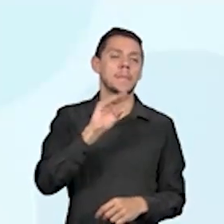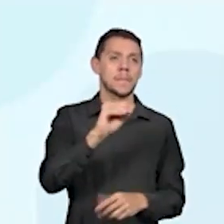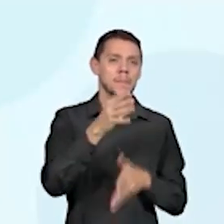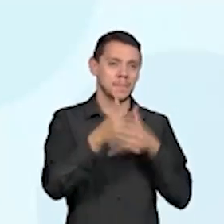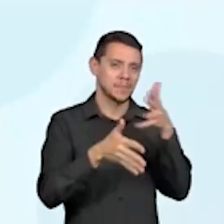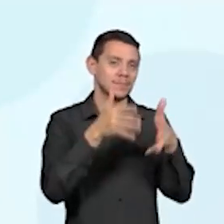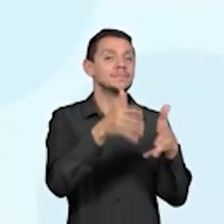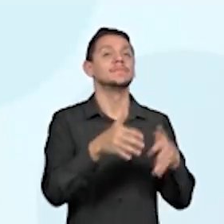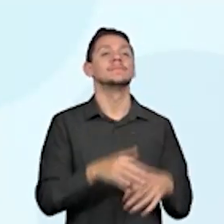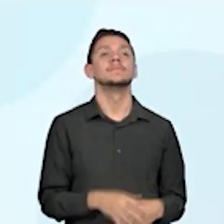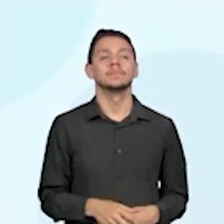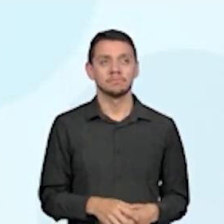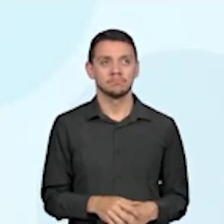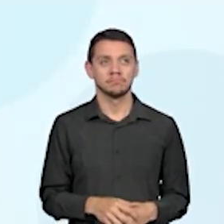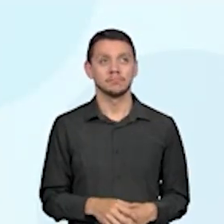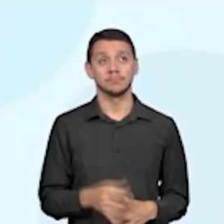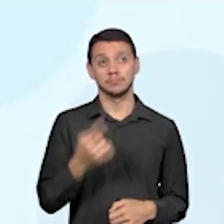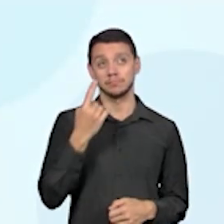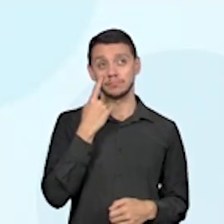vou circular...